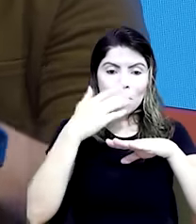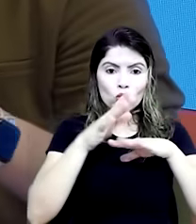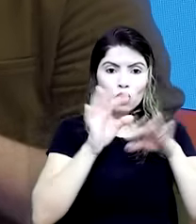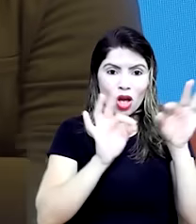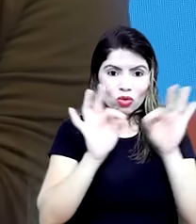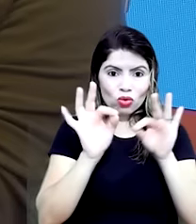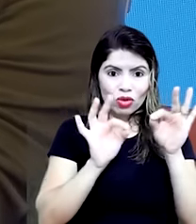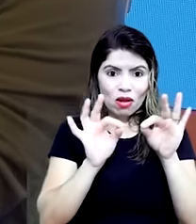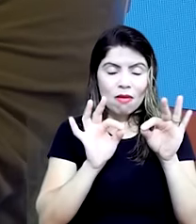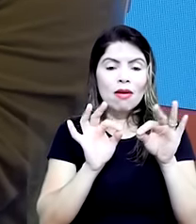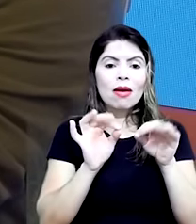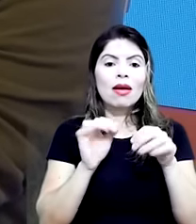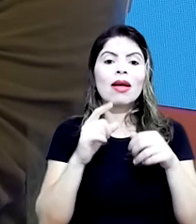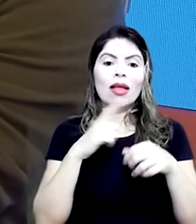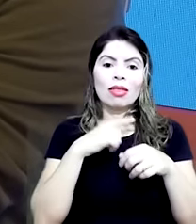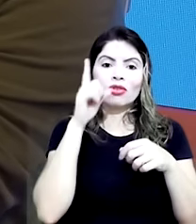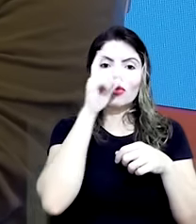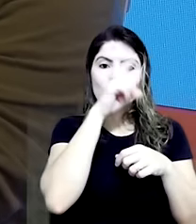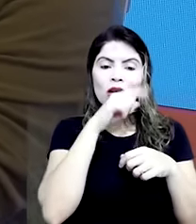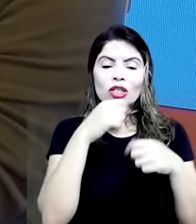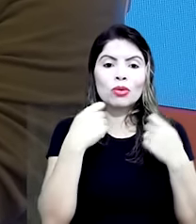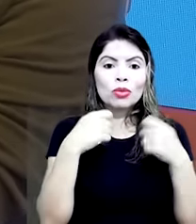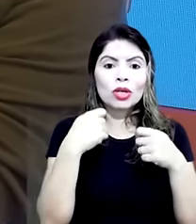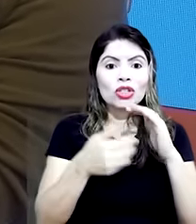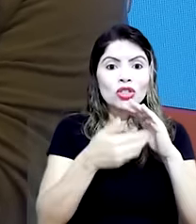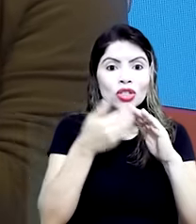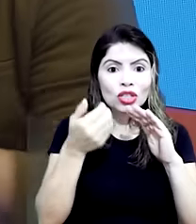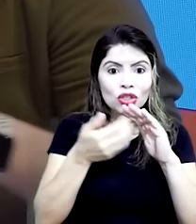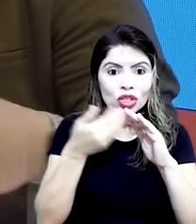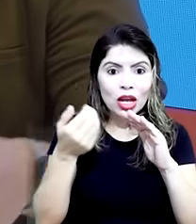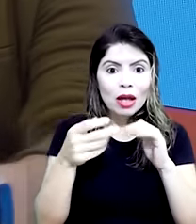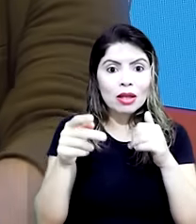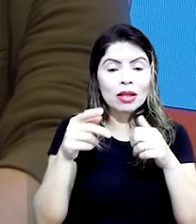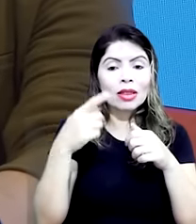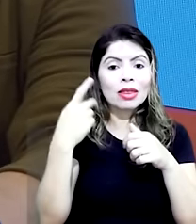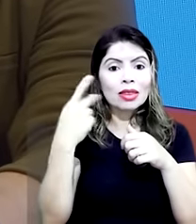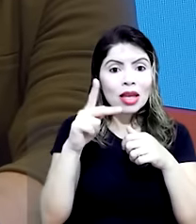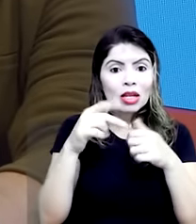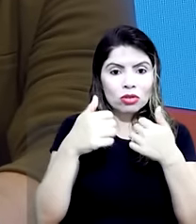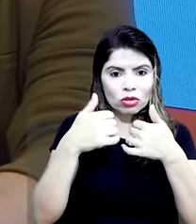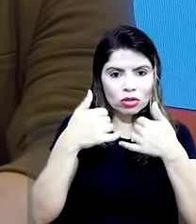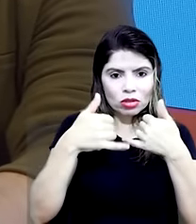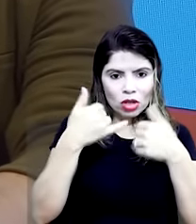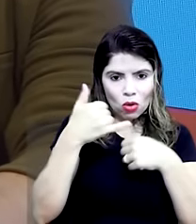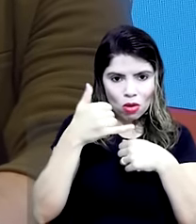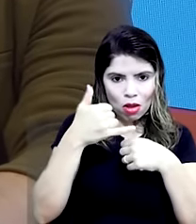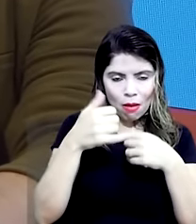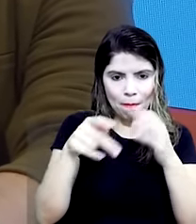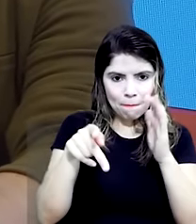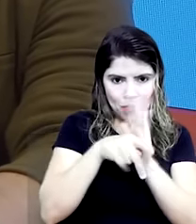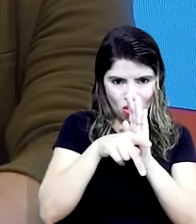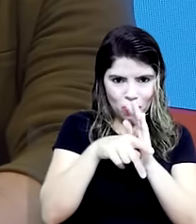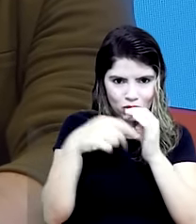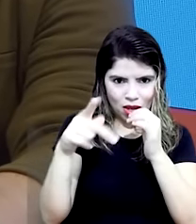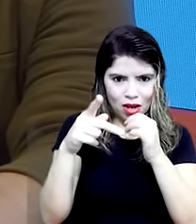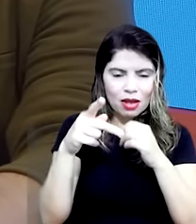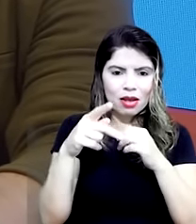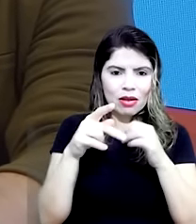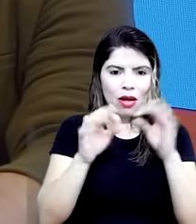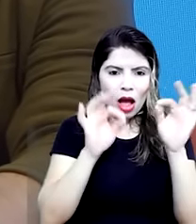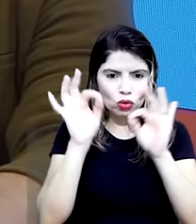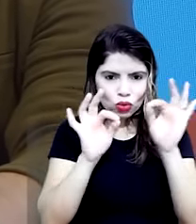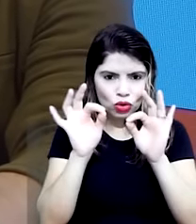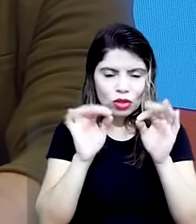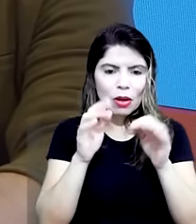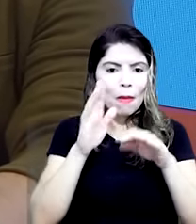dificuldade porque ela vai ter que tirar aqueles efeitos para aplicar o que ela gostaria então é importante para quem tá tá nos assistindo aí para pensar o